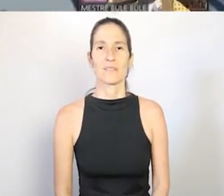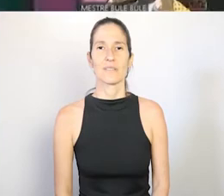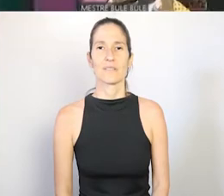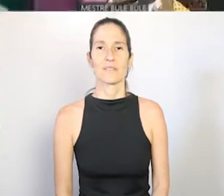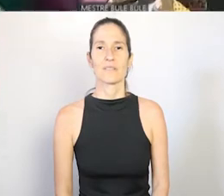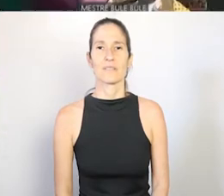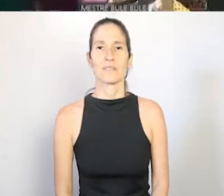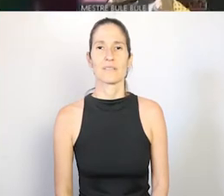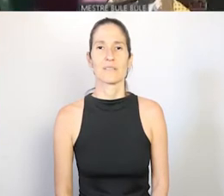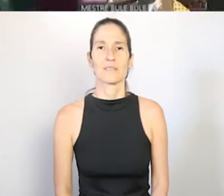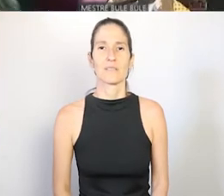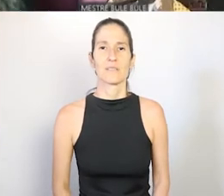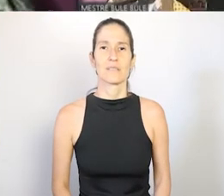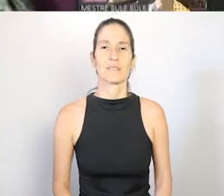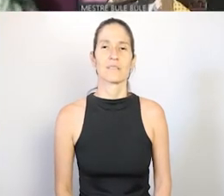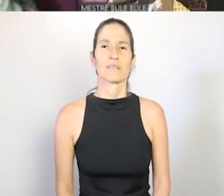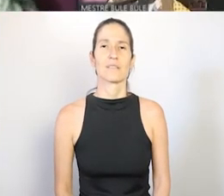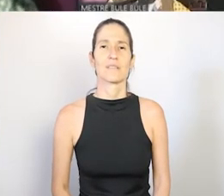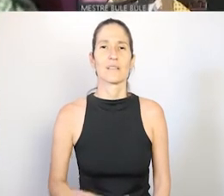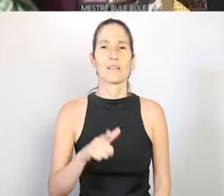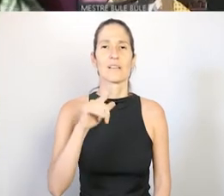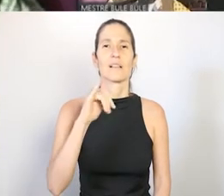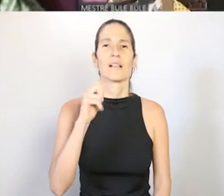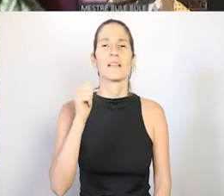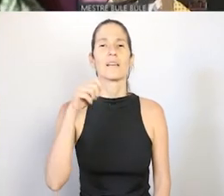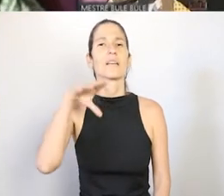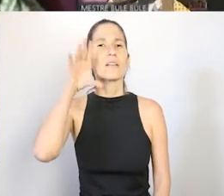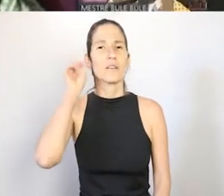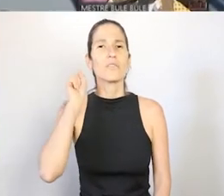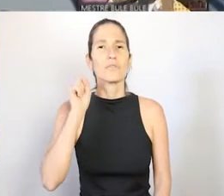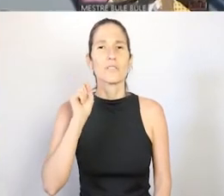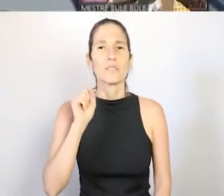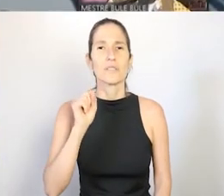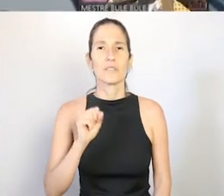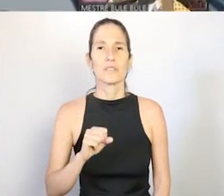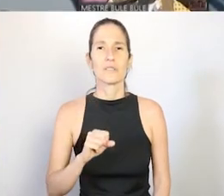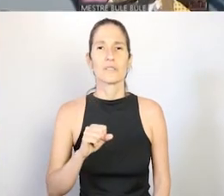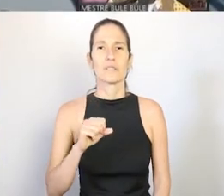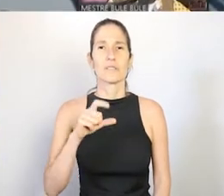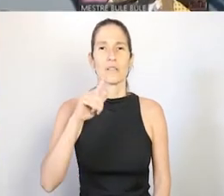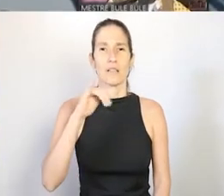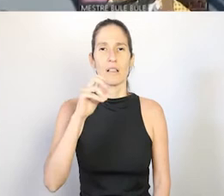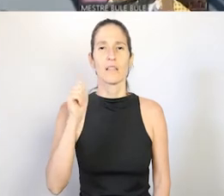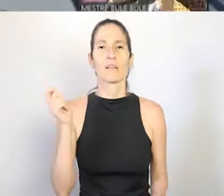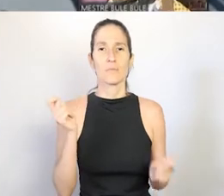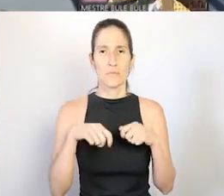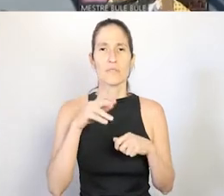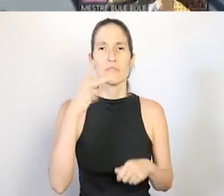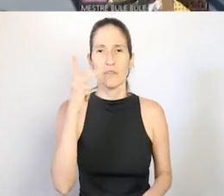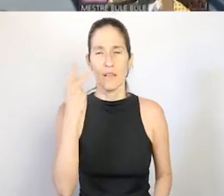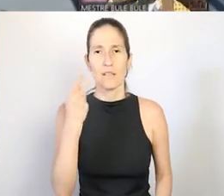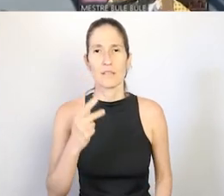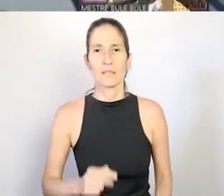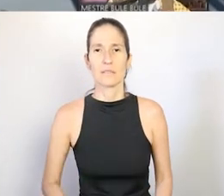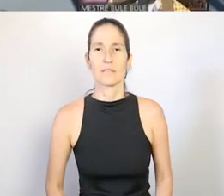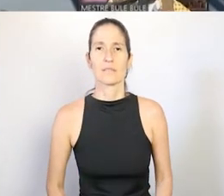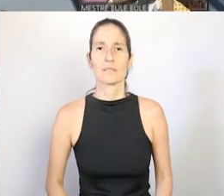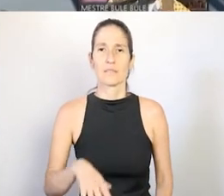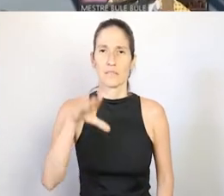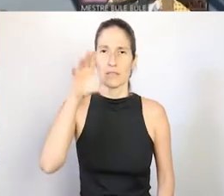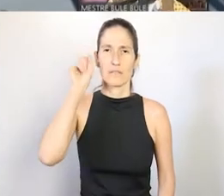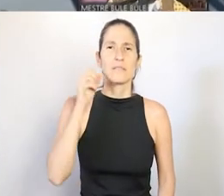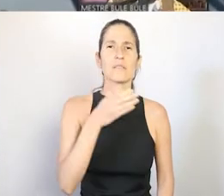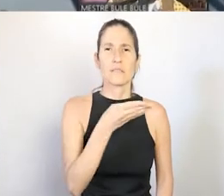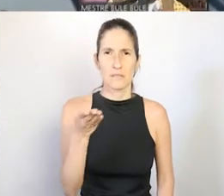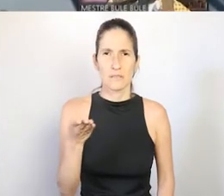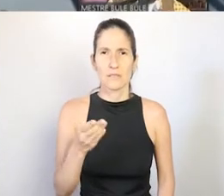Eu assisto. Lia, tem alguém com a gente agora? Lia? Okay. Oi? Consegue falar, Lia? Você tá me ouvindo?